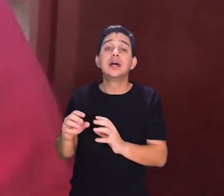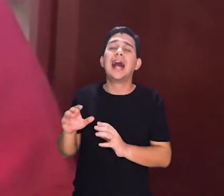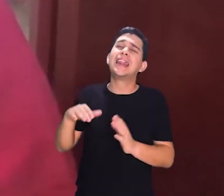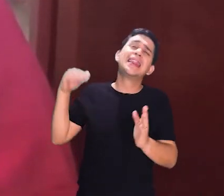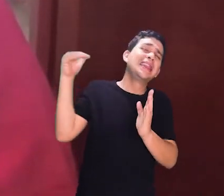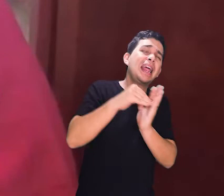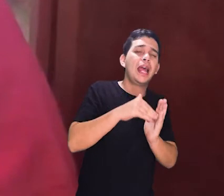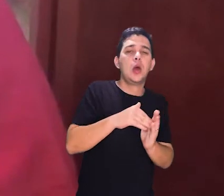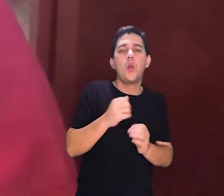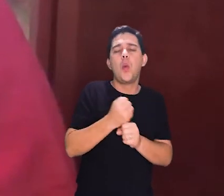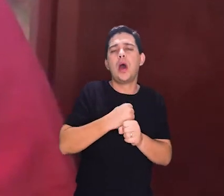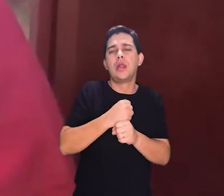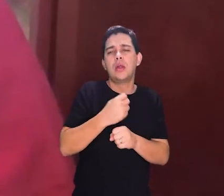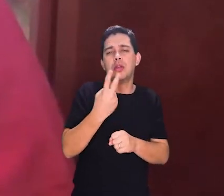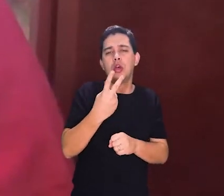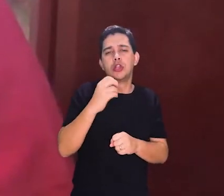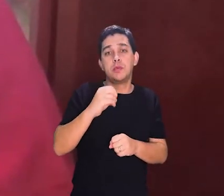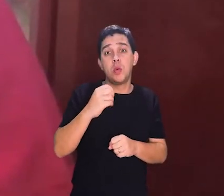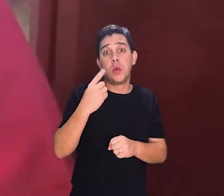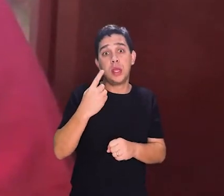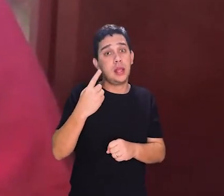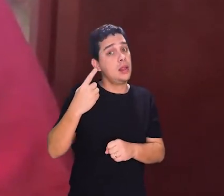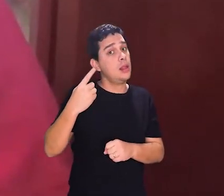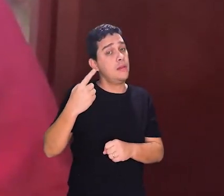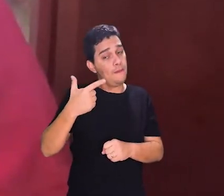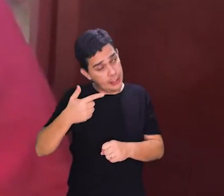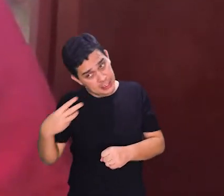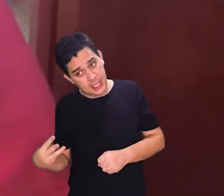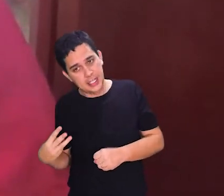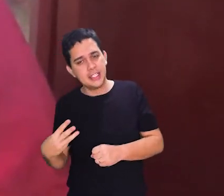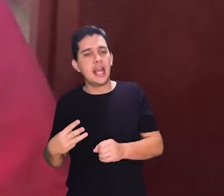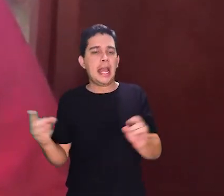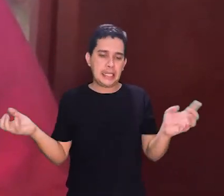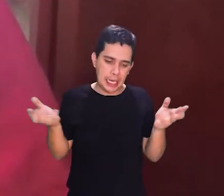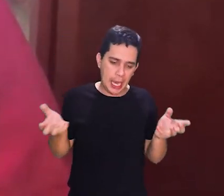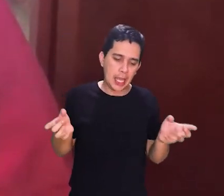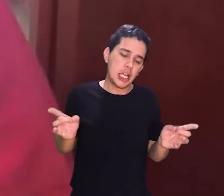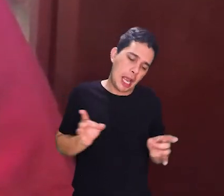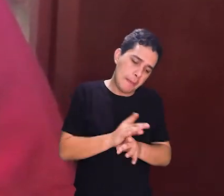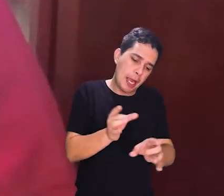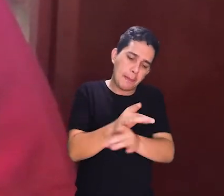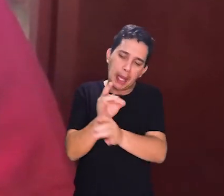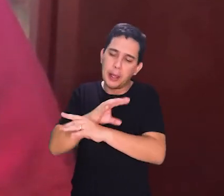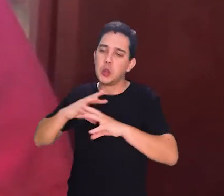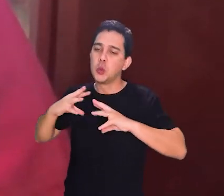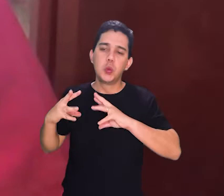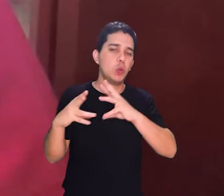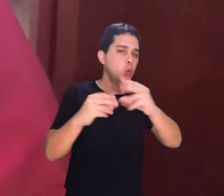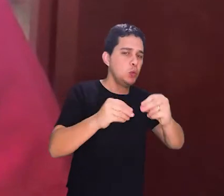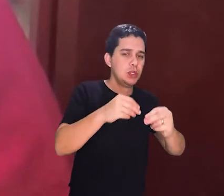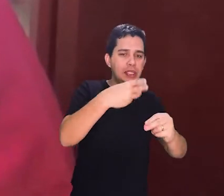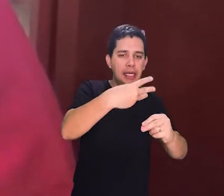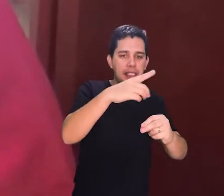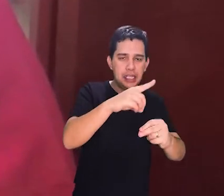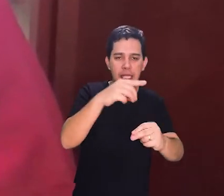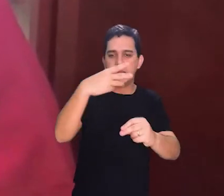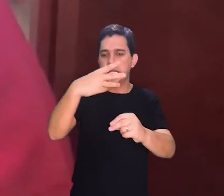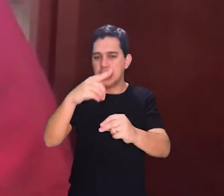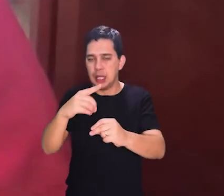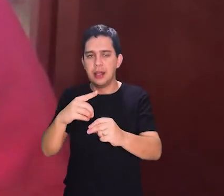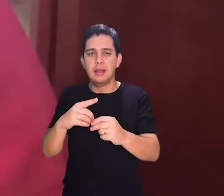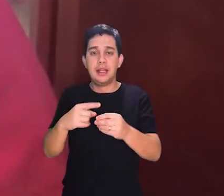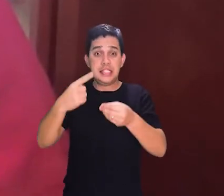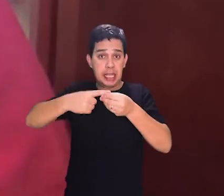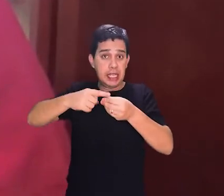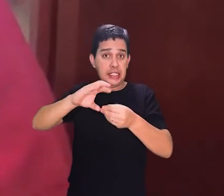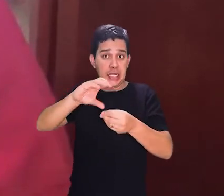Estado, né, as unidades de cumprimento de medida de internação, tanto aqui da capital quanto as unidades do interior, que são Volta